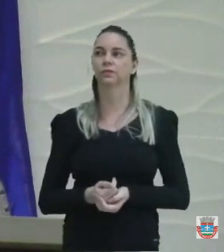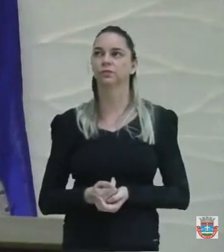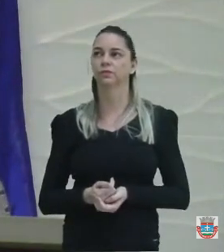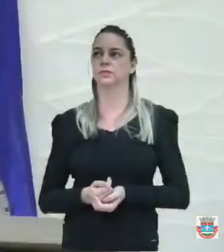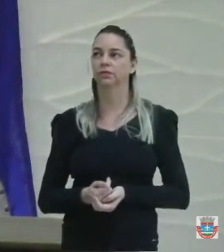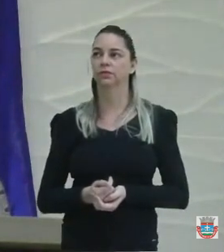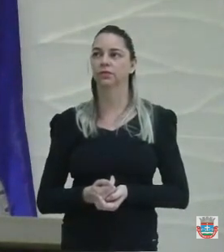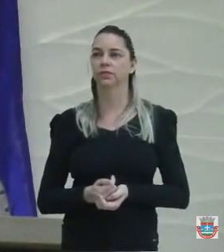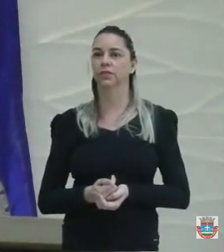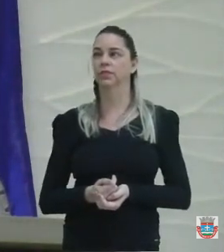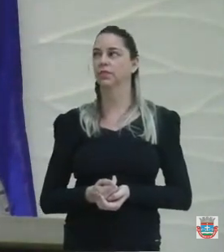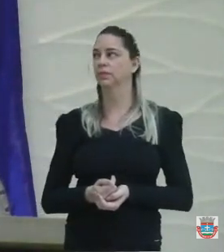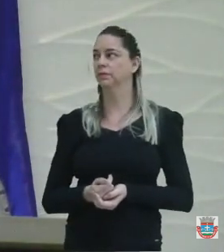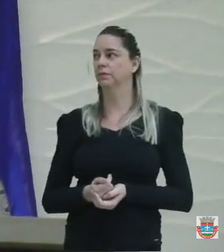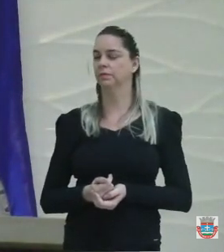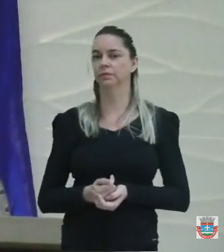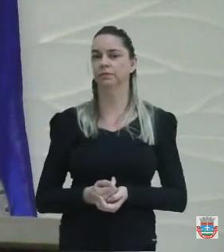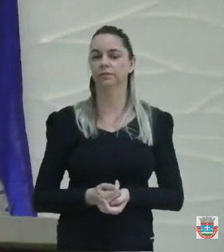se comemora.